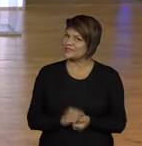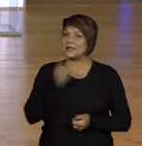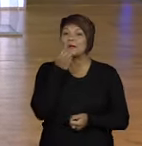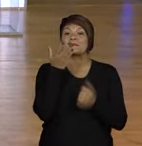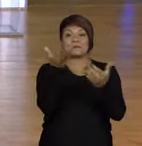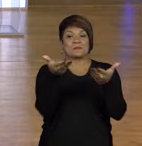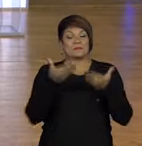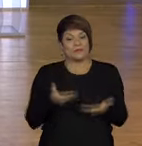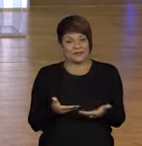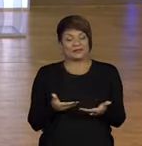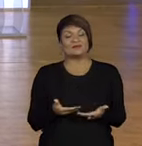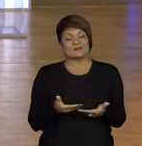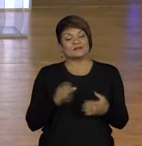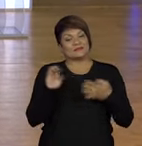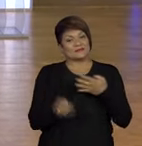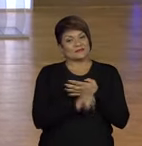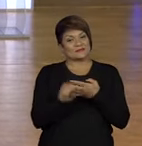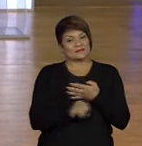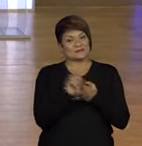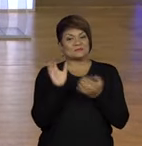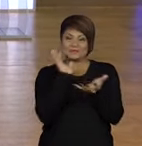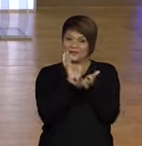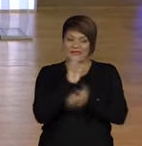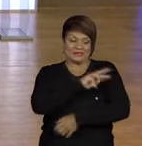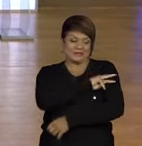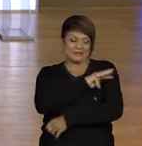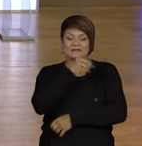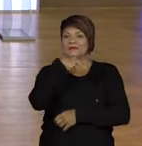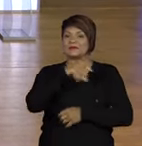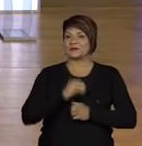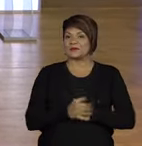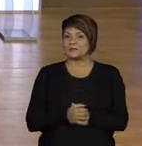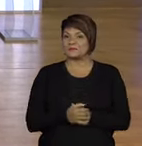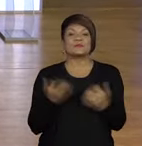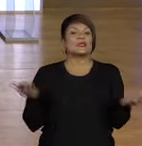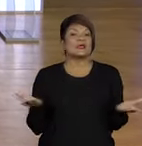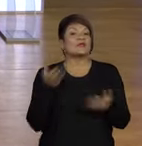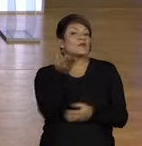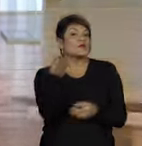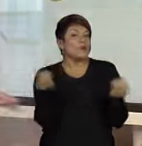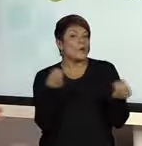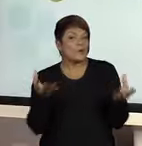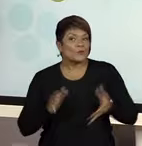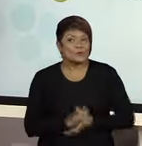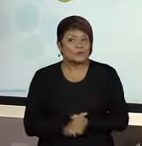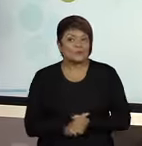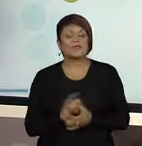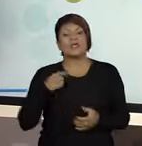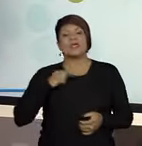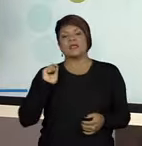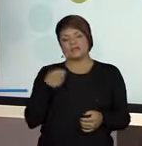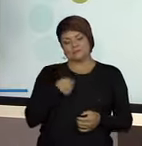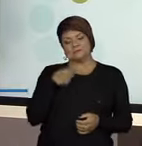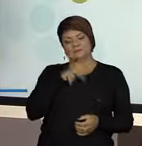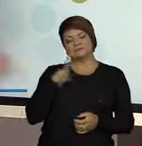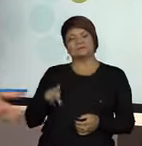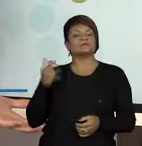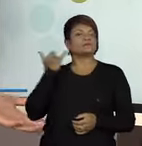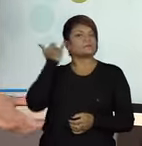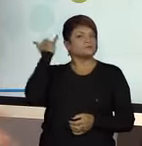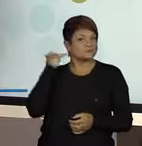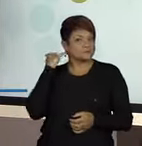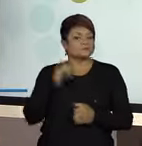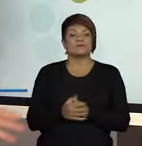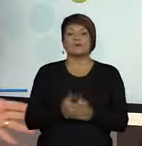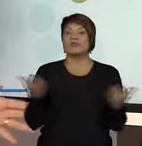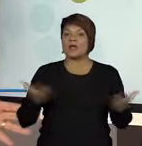Bem-vindos ao Centro de Mídias, galerinha do terceiro ano. E aí, como vocês estão? Eu sou a Pro Juliana Nadeu e a gente vai ter uma